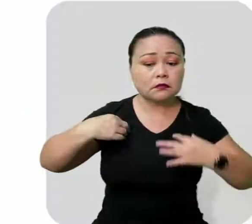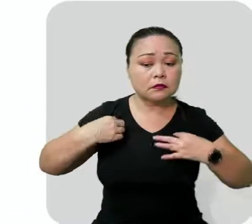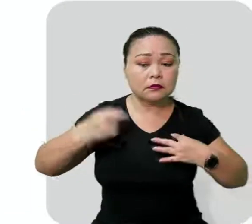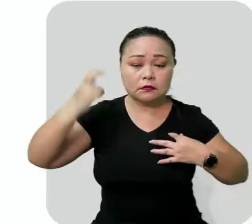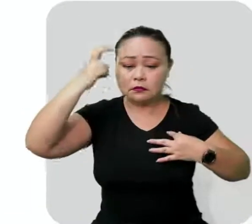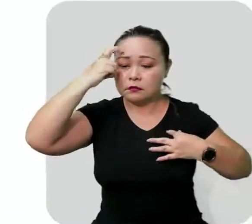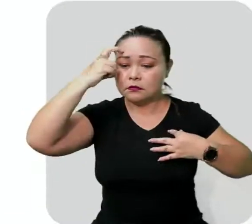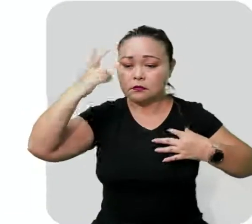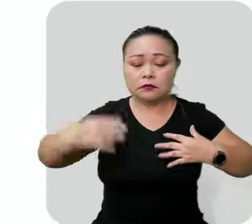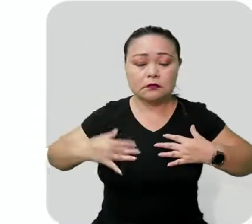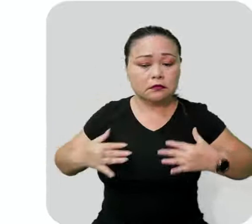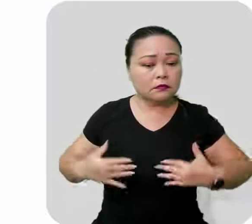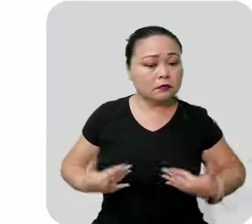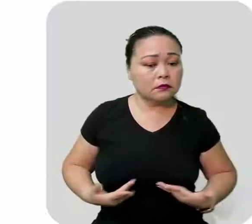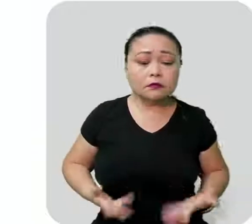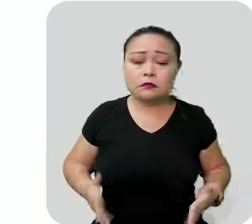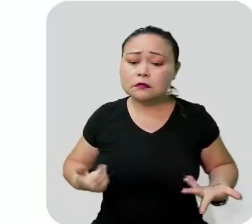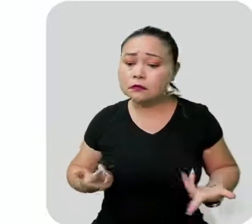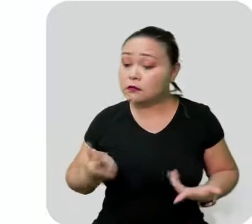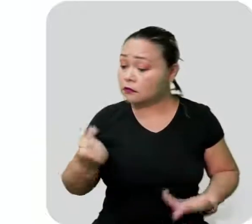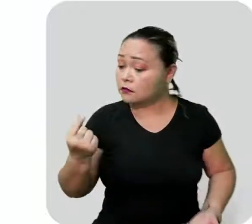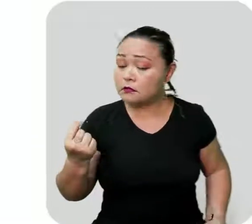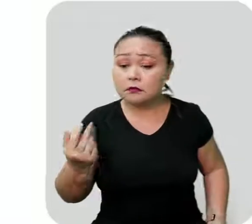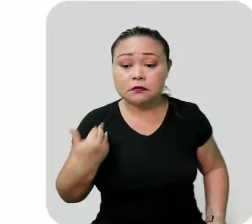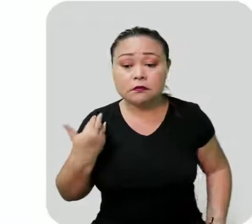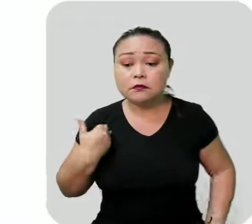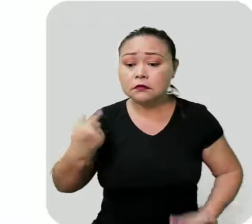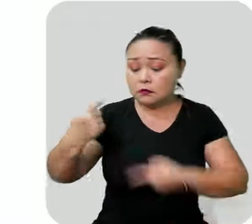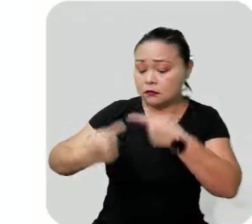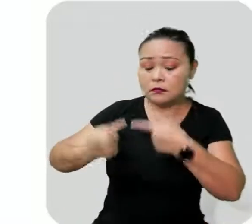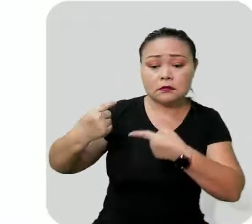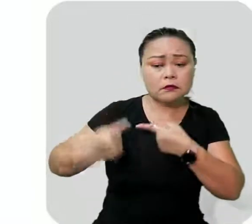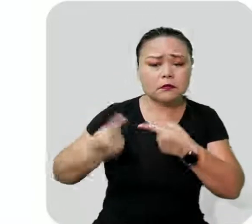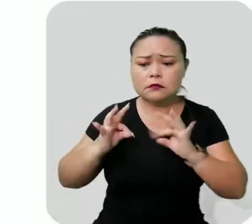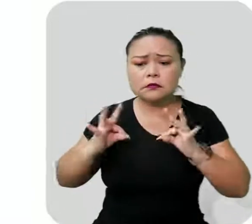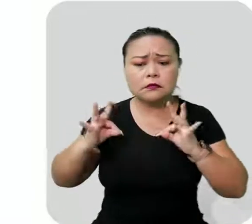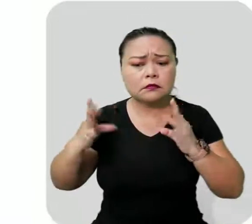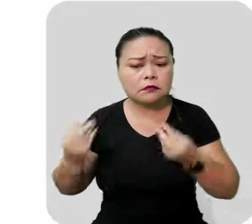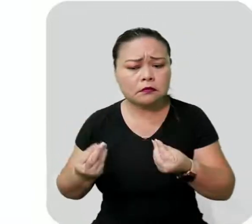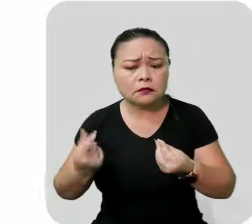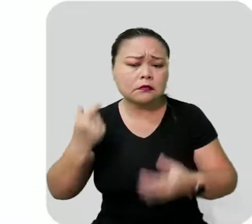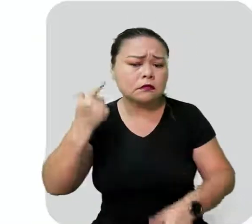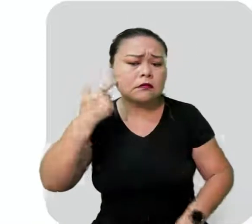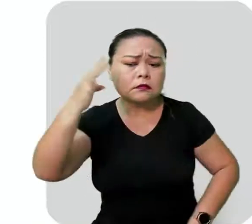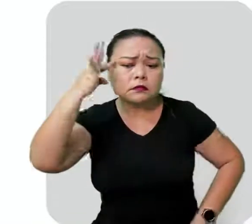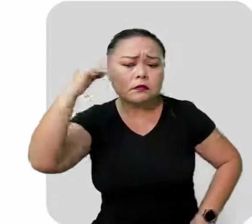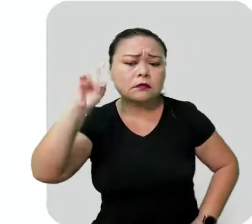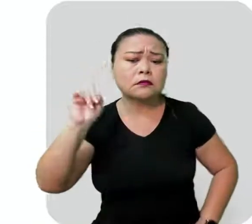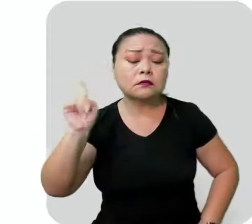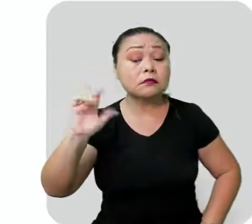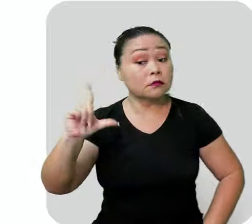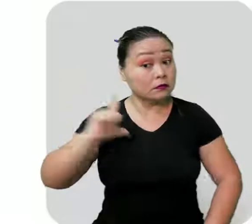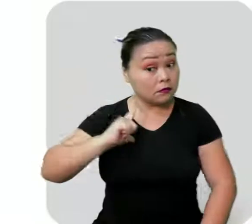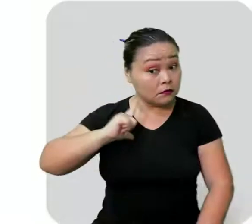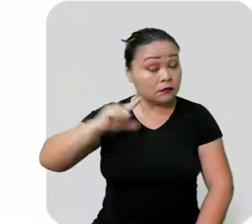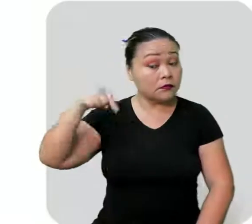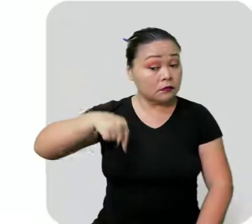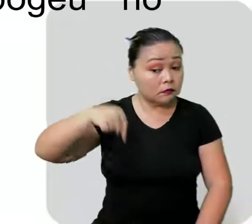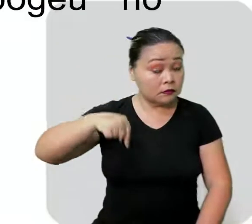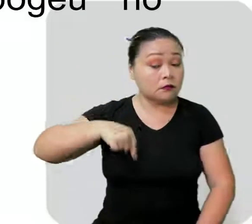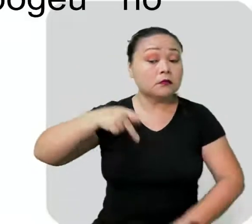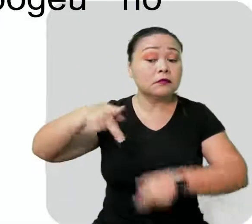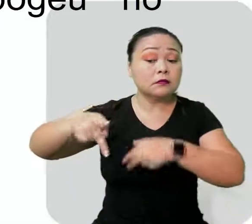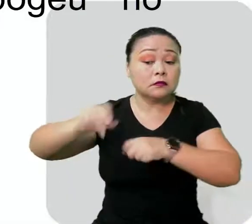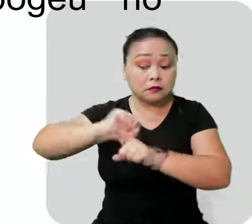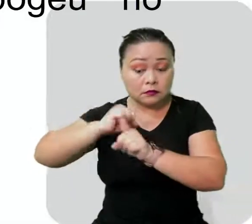a cultura a economia a política tudo que vocês me ajudarem já existiu para